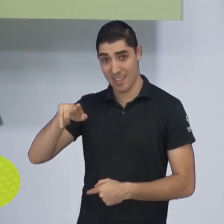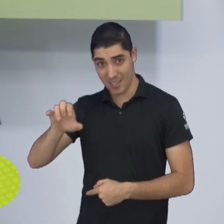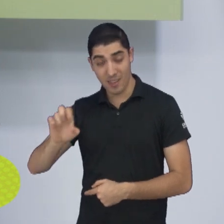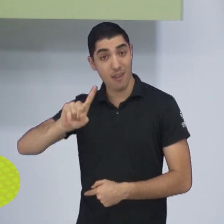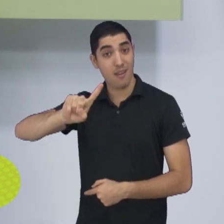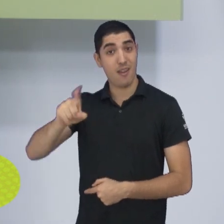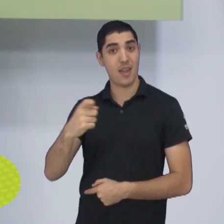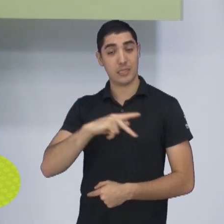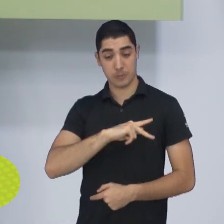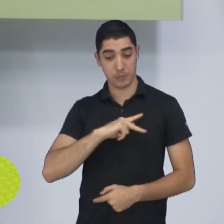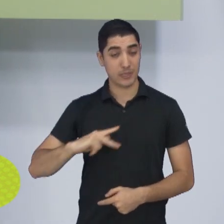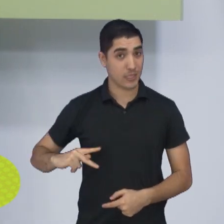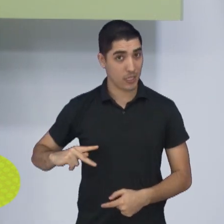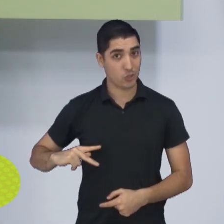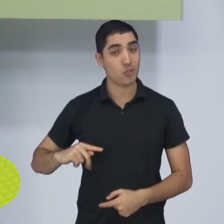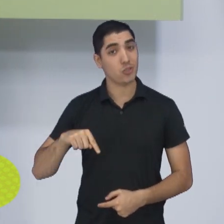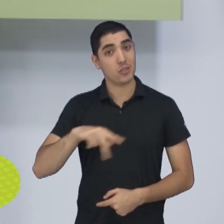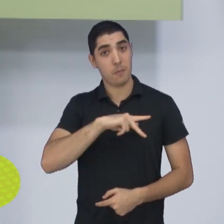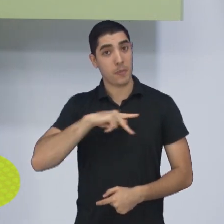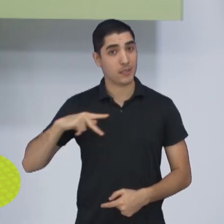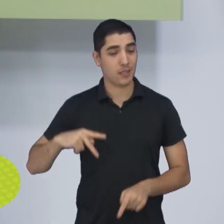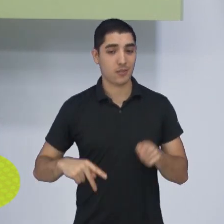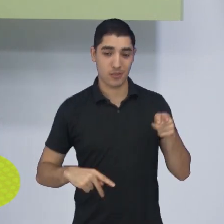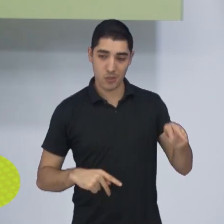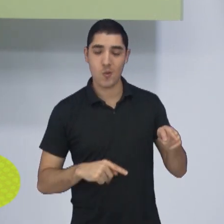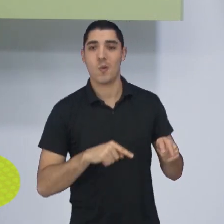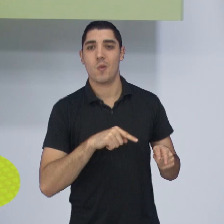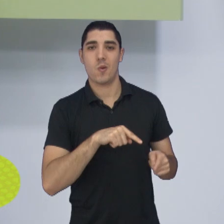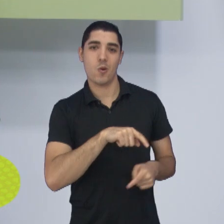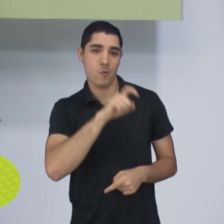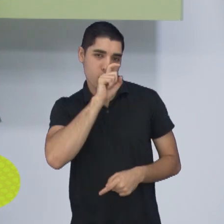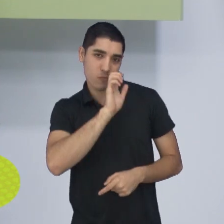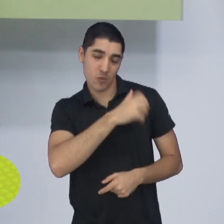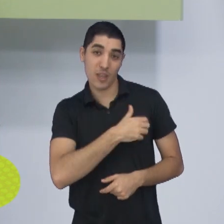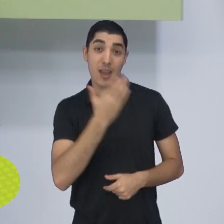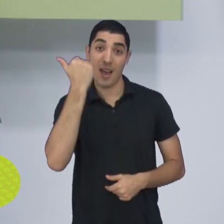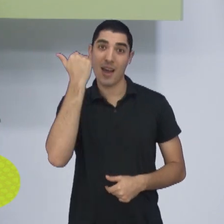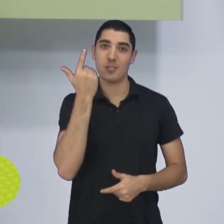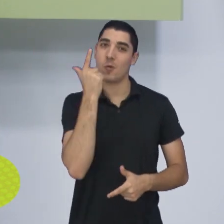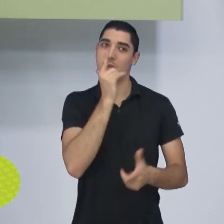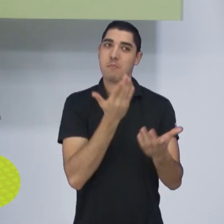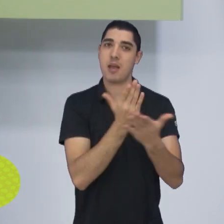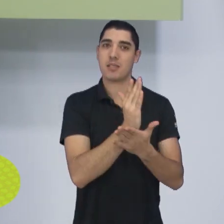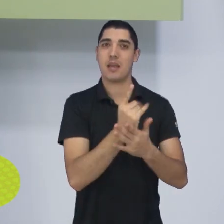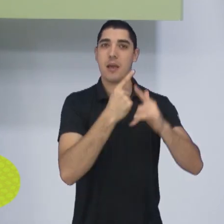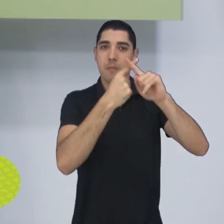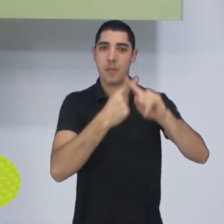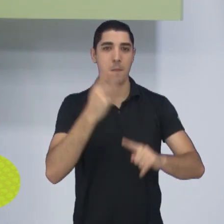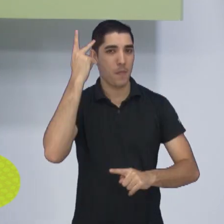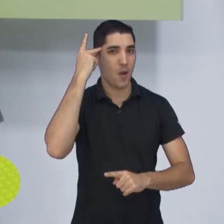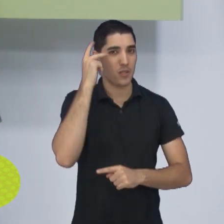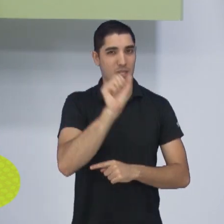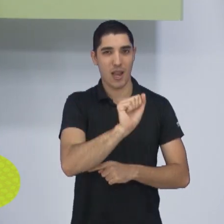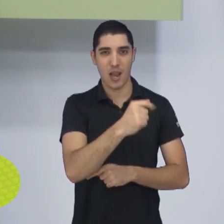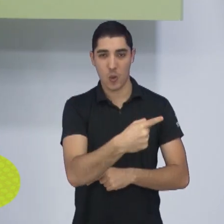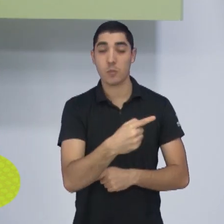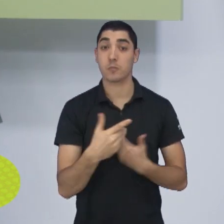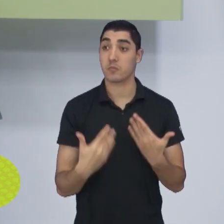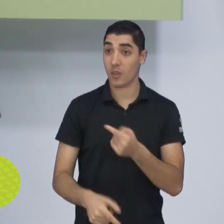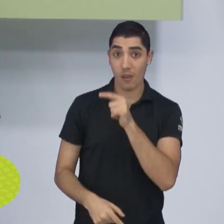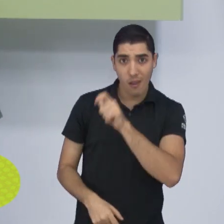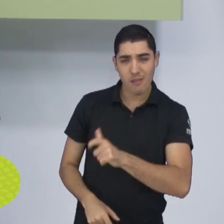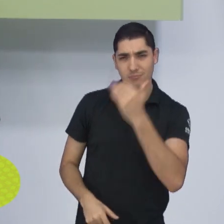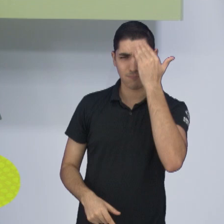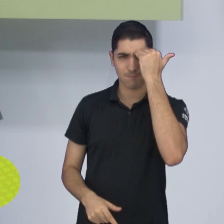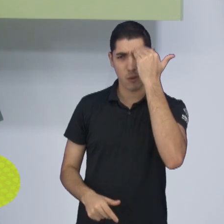José, presidente do último acesso para a Série A1 do São José. Então, ele que marcou o nome na cidade e